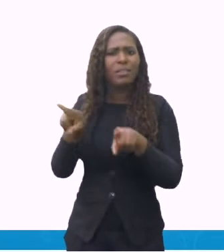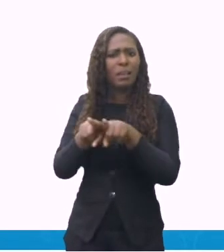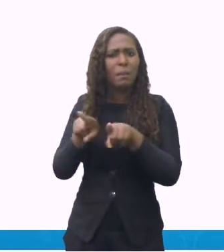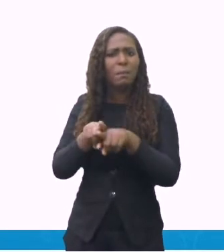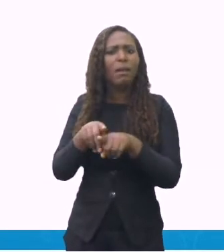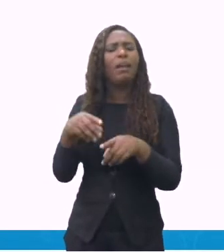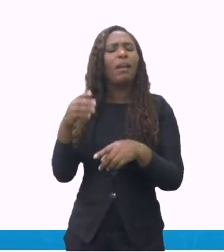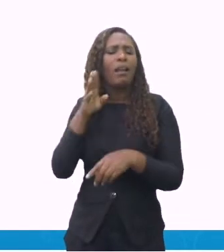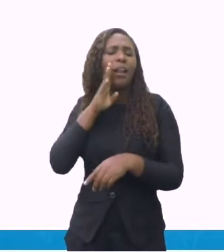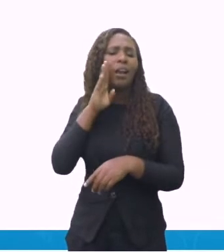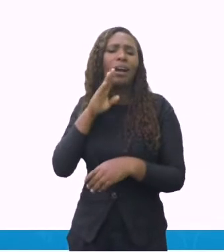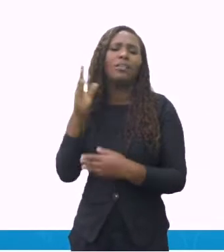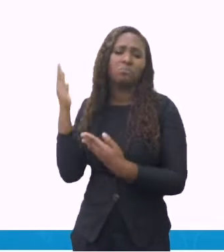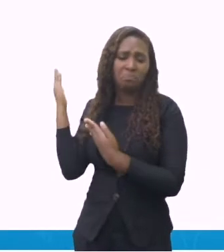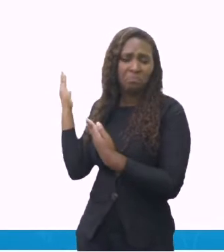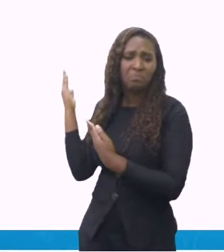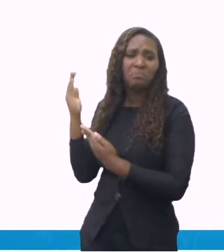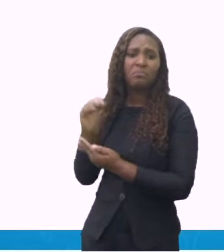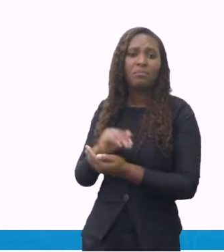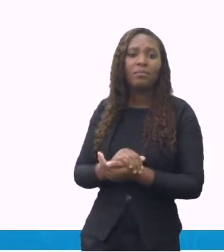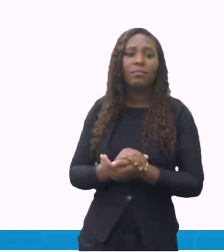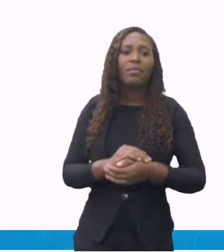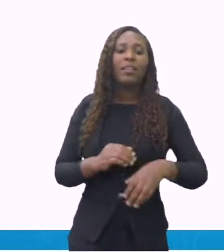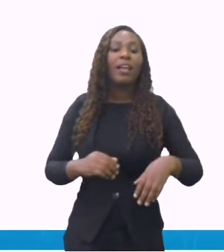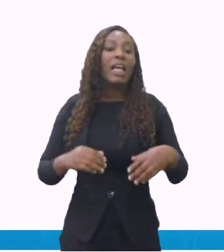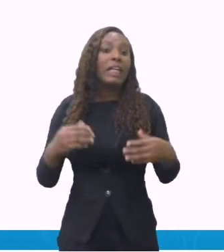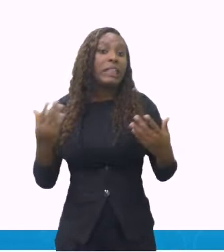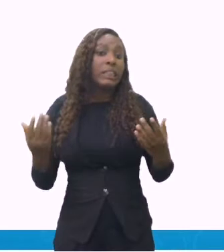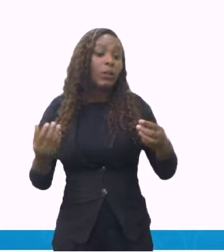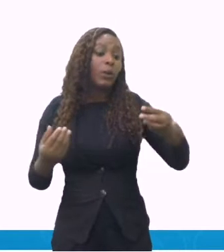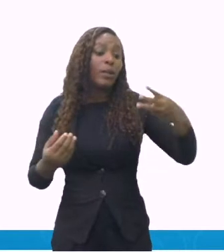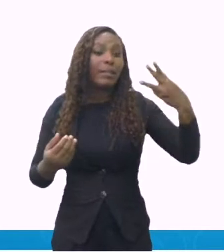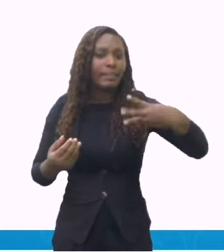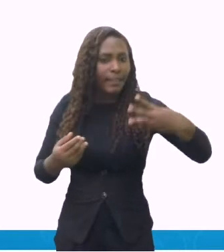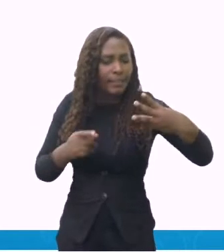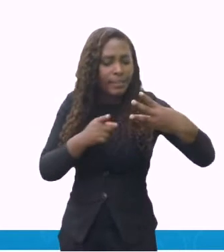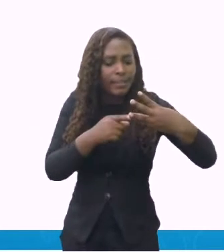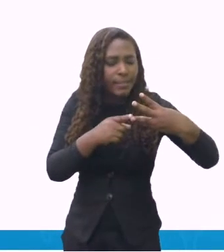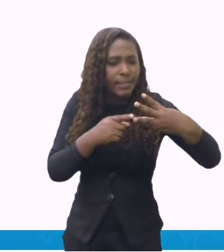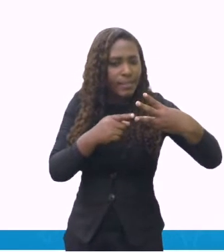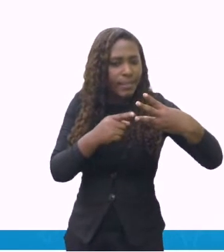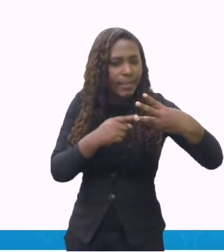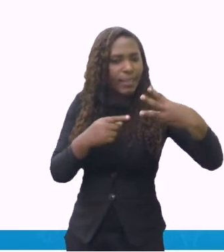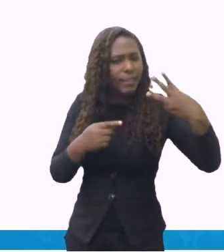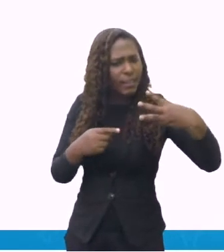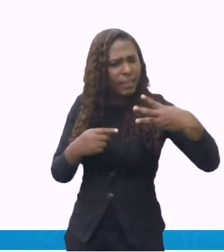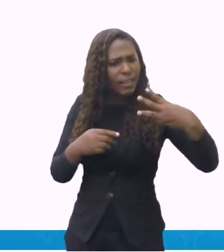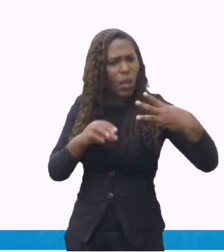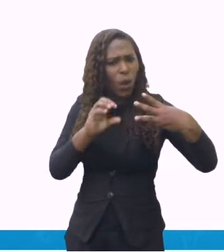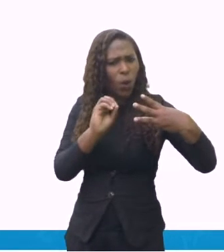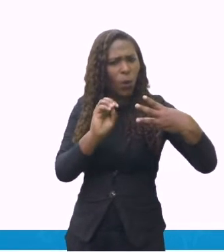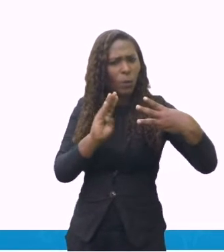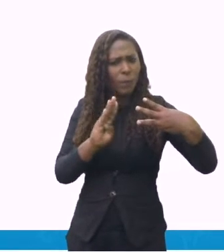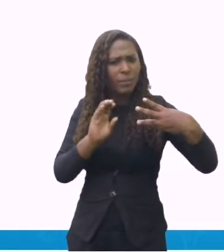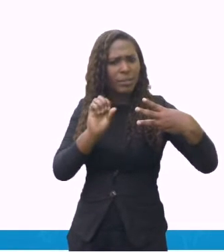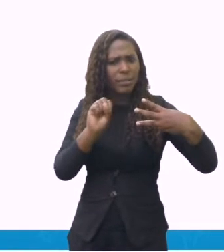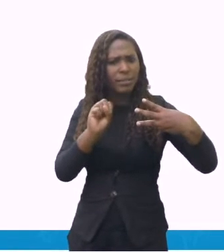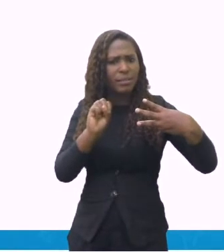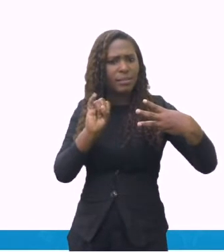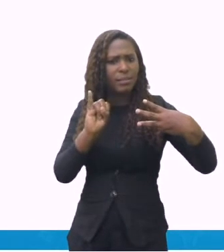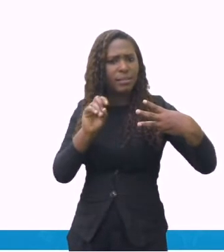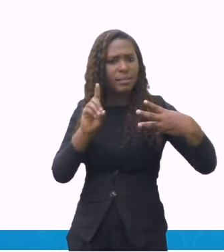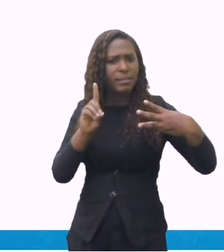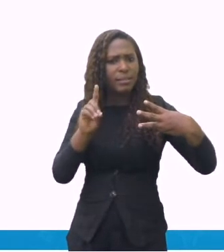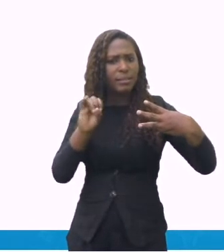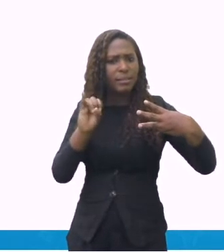terá, tá? Aqui veio a obsidiana. A obsidiana, ela